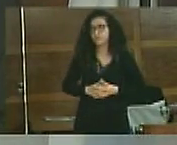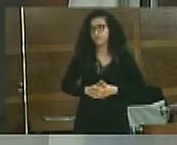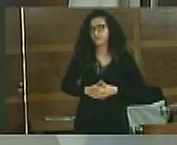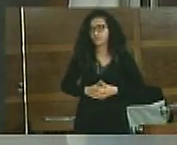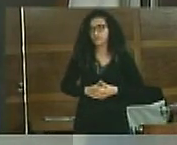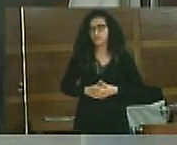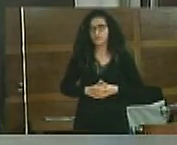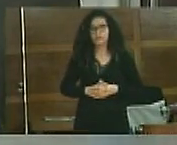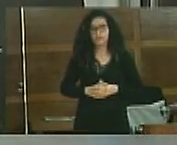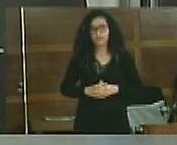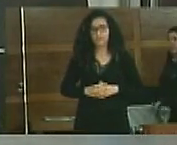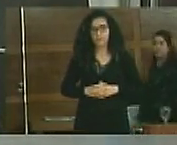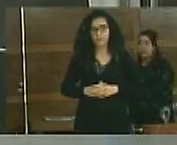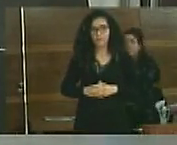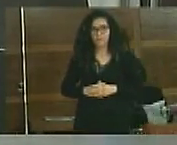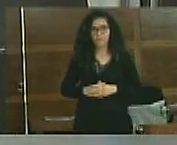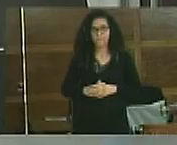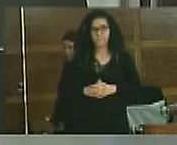Cúpula de corrupto.